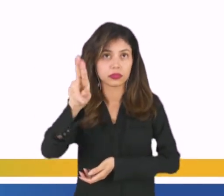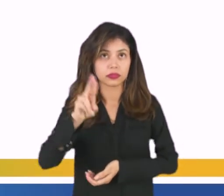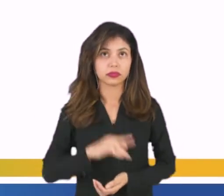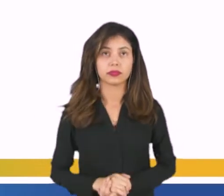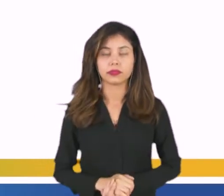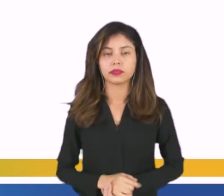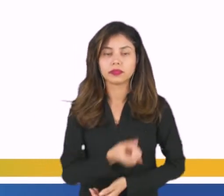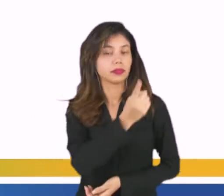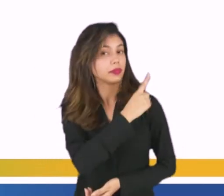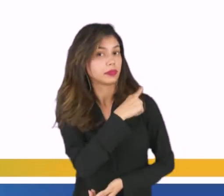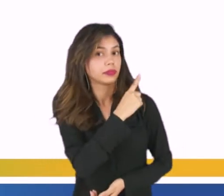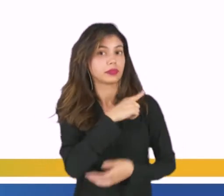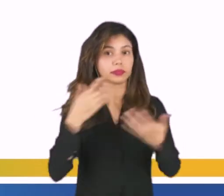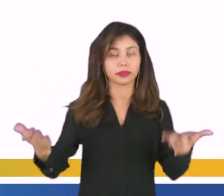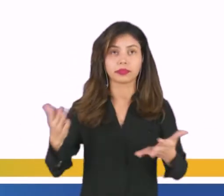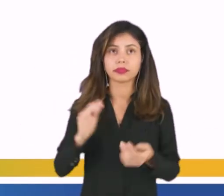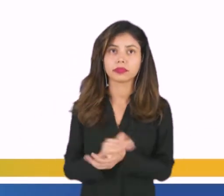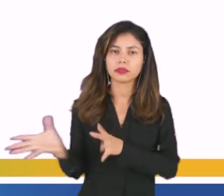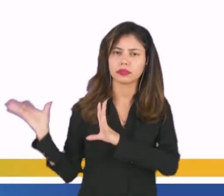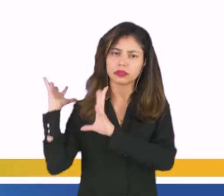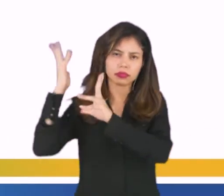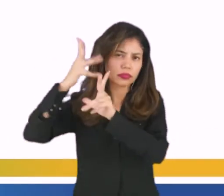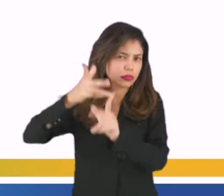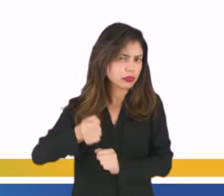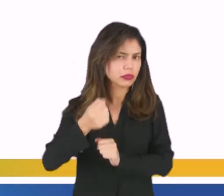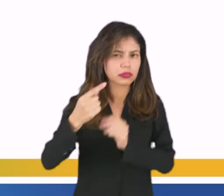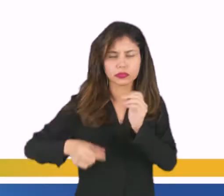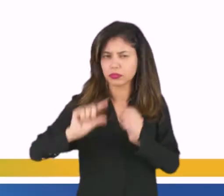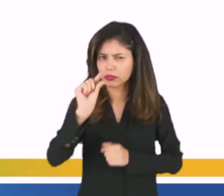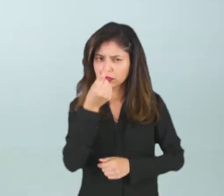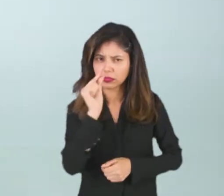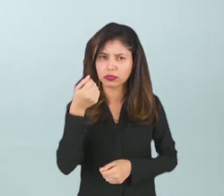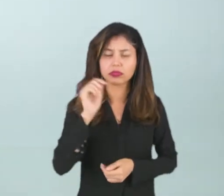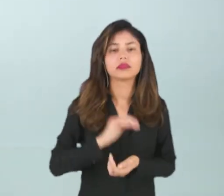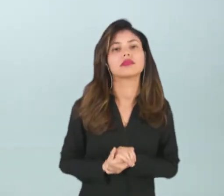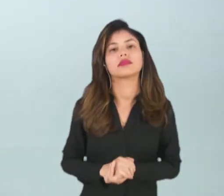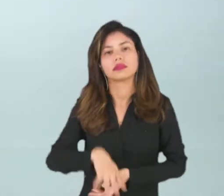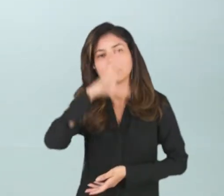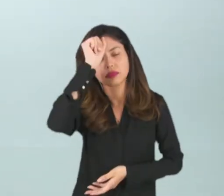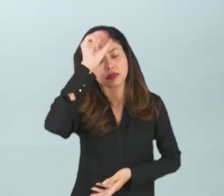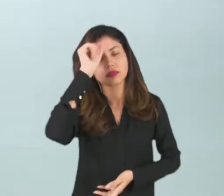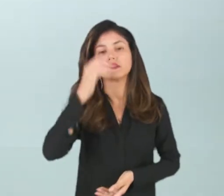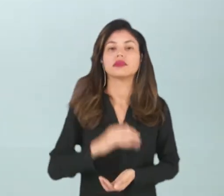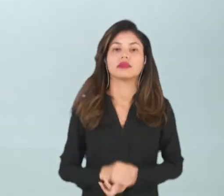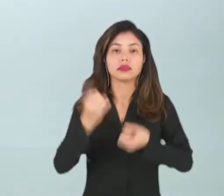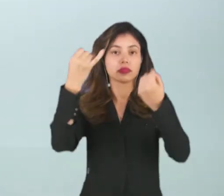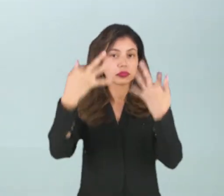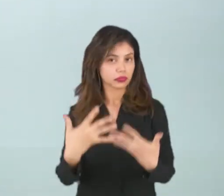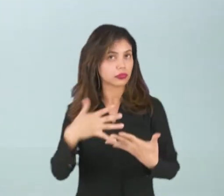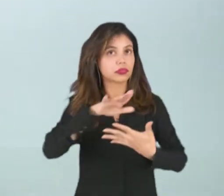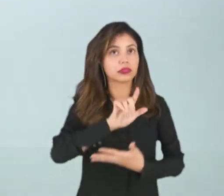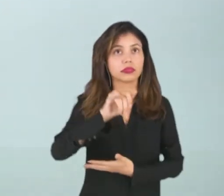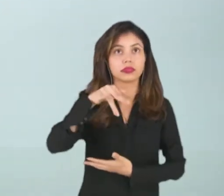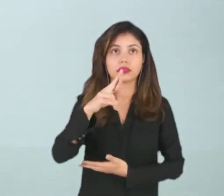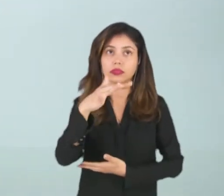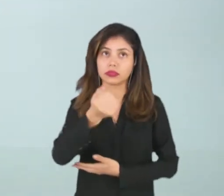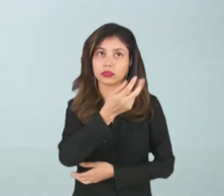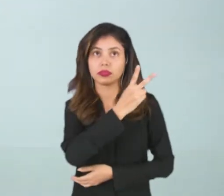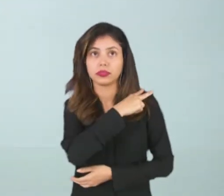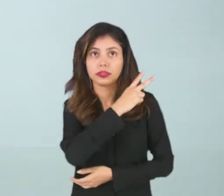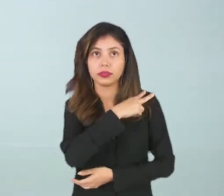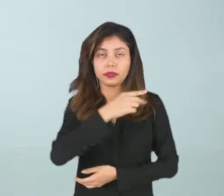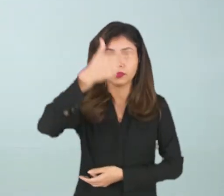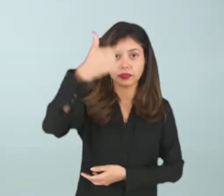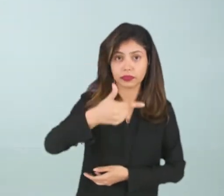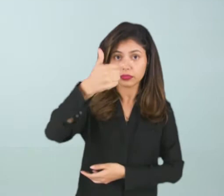segundo grau. Para isso a gente vai retomar um pouquinho dos conhecimentos que vocês têm acerca das inequações do segundo